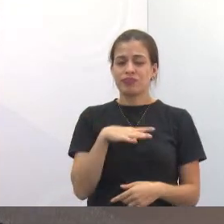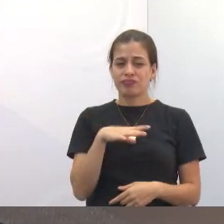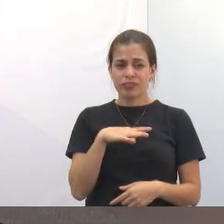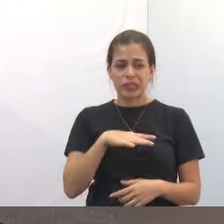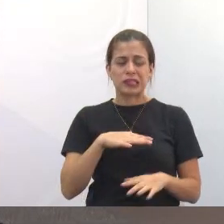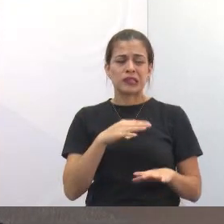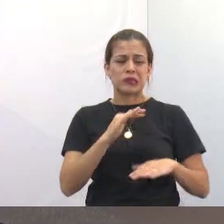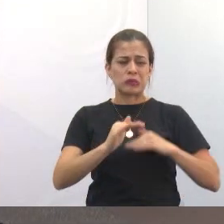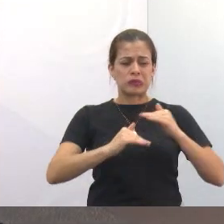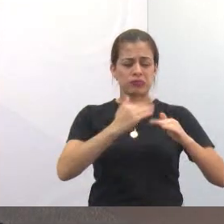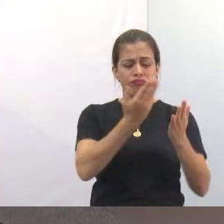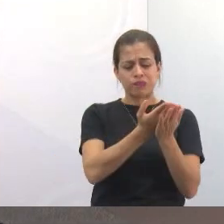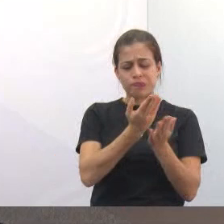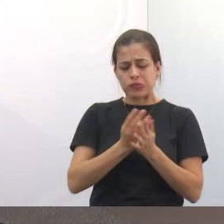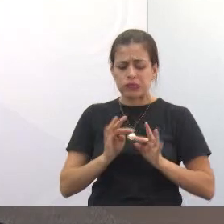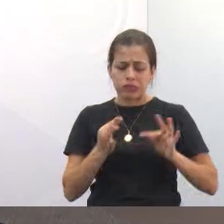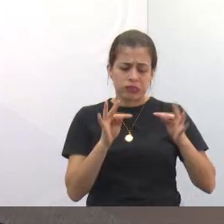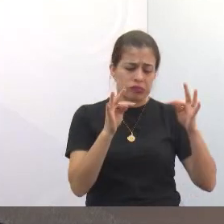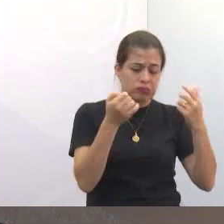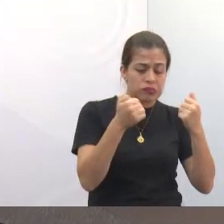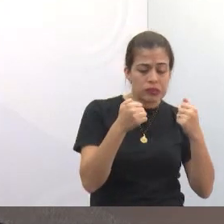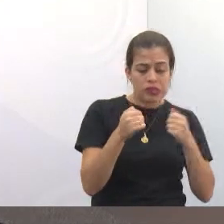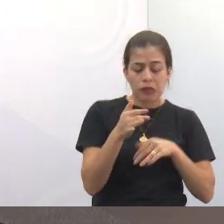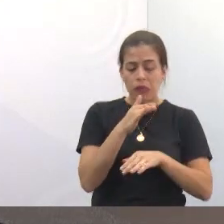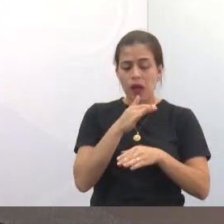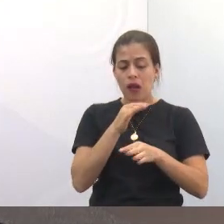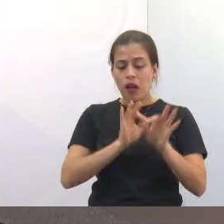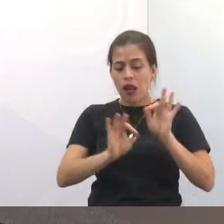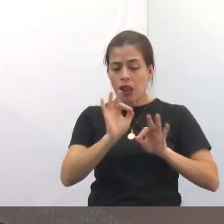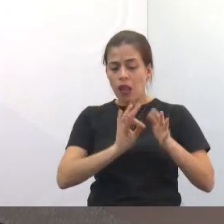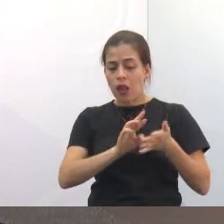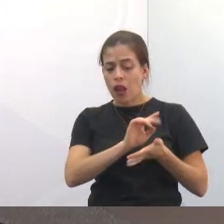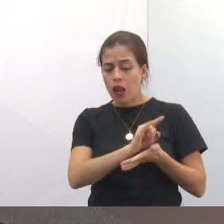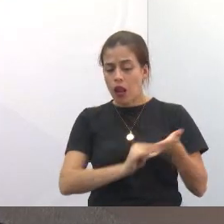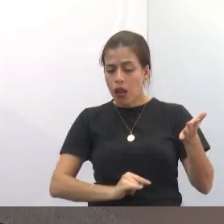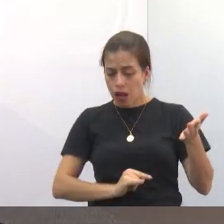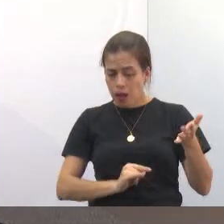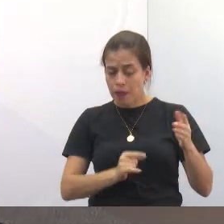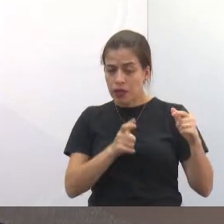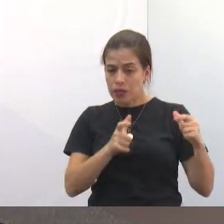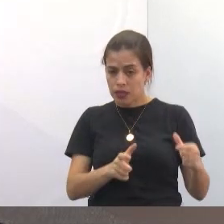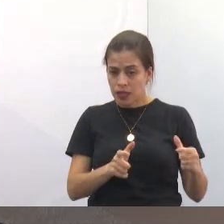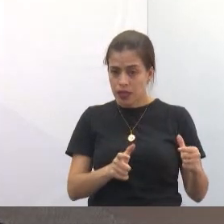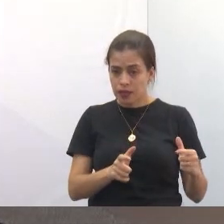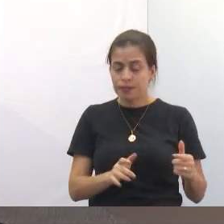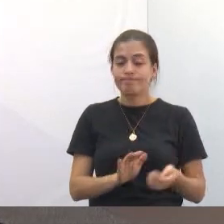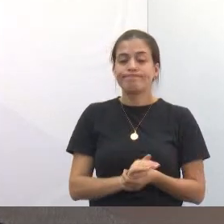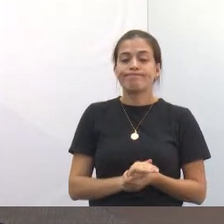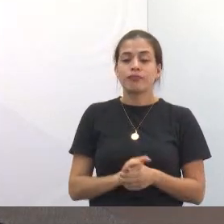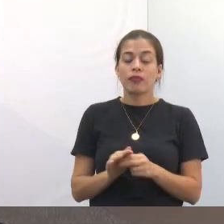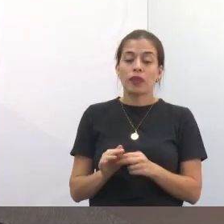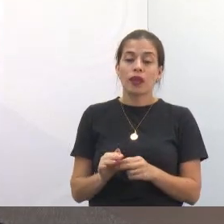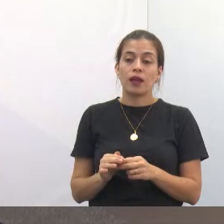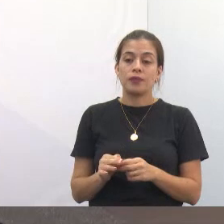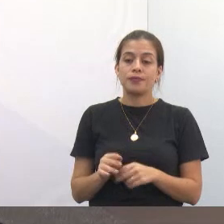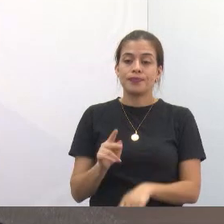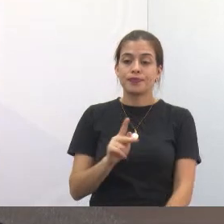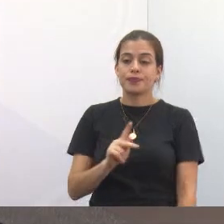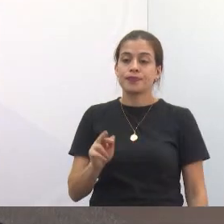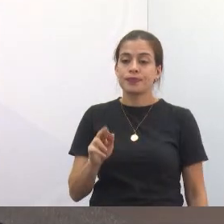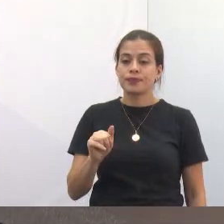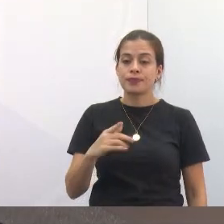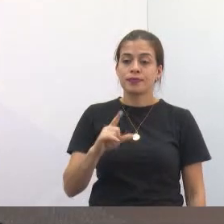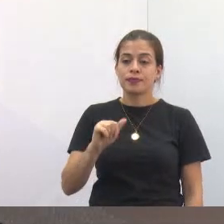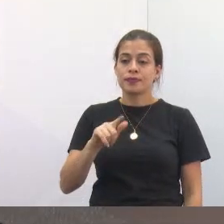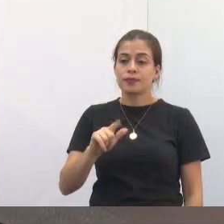são necessários para balizar a regularização fundiária nesta área. Sem mais para o momento, Priscila